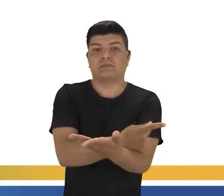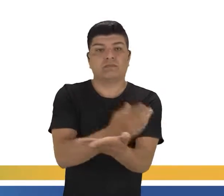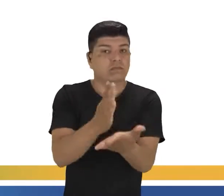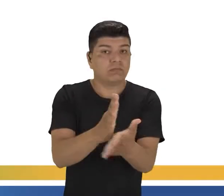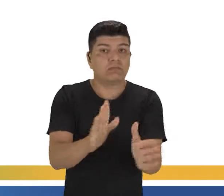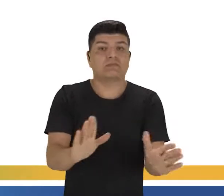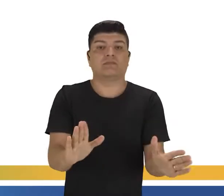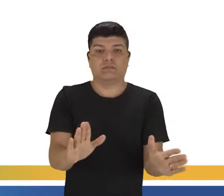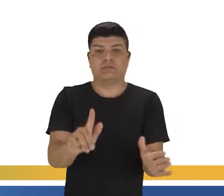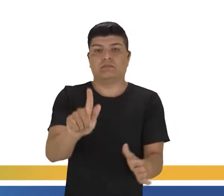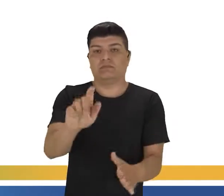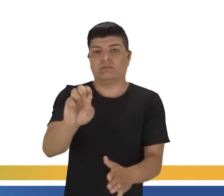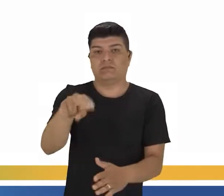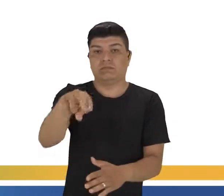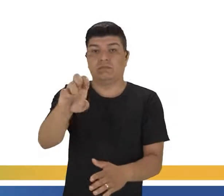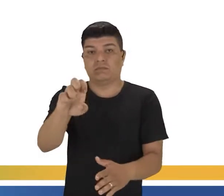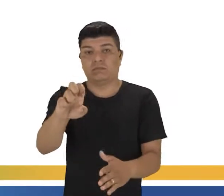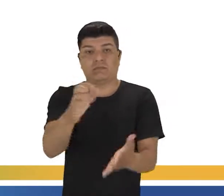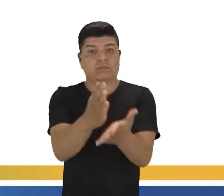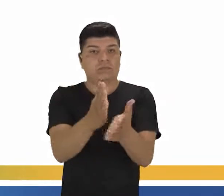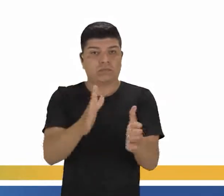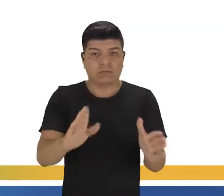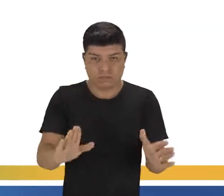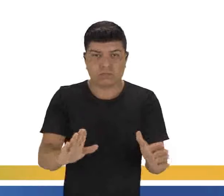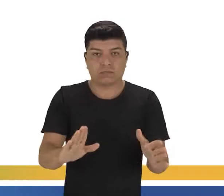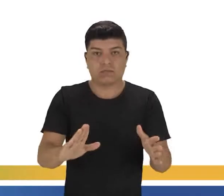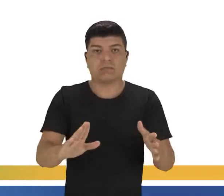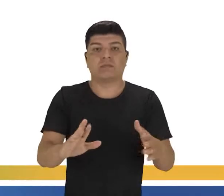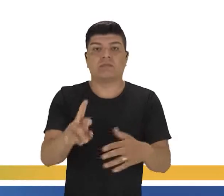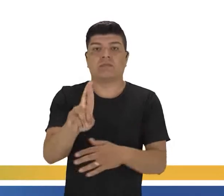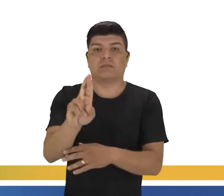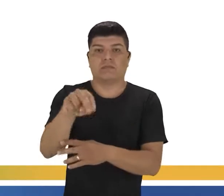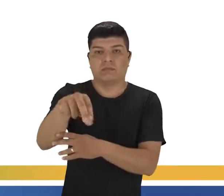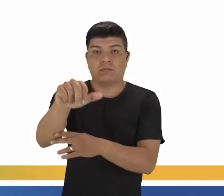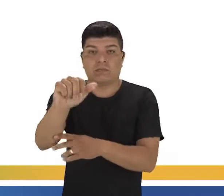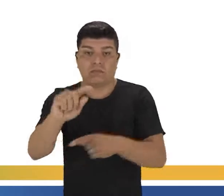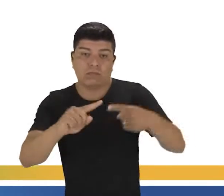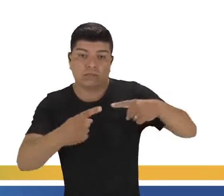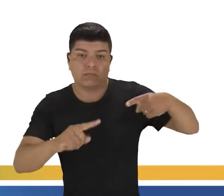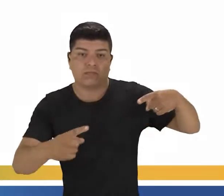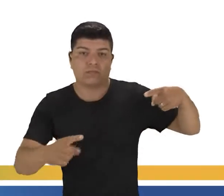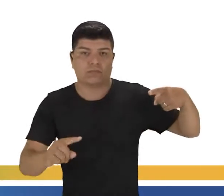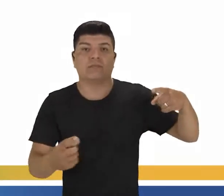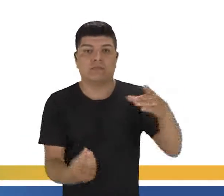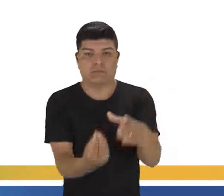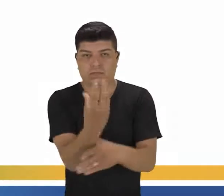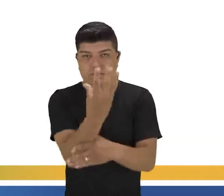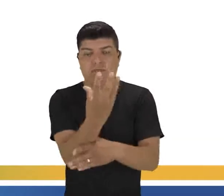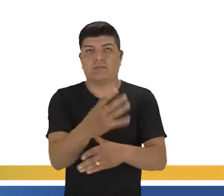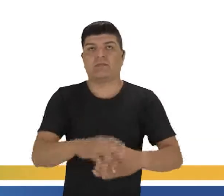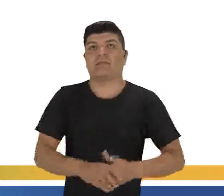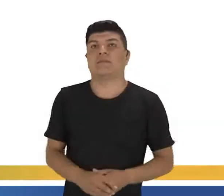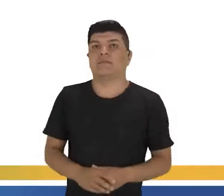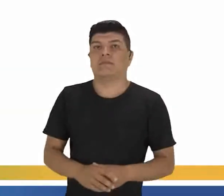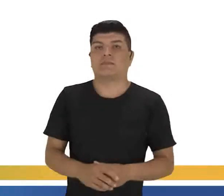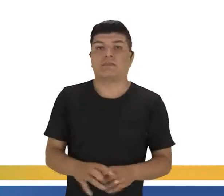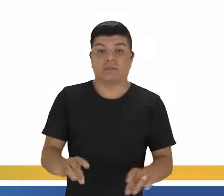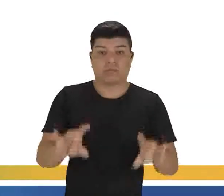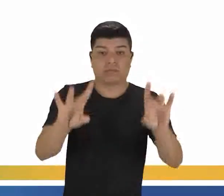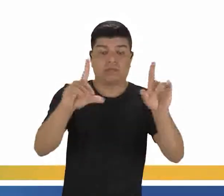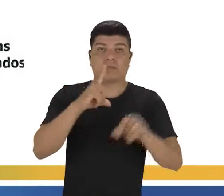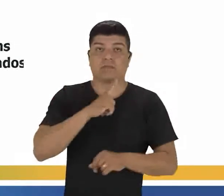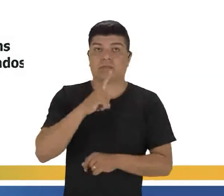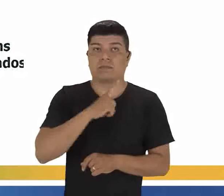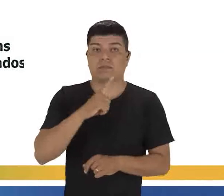terminal do gene, ele vai encerrar essa transcrição e o RNA vai então ser produzido, tá? Só que tem um detalhe, antes